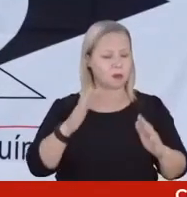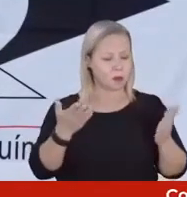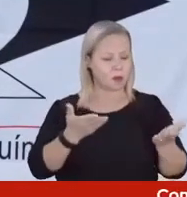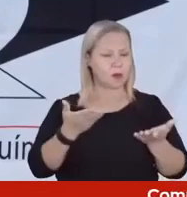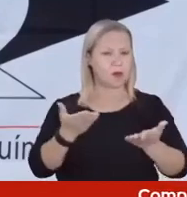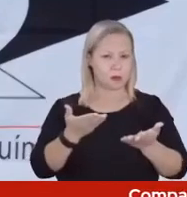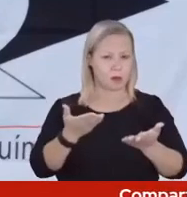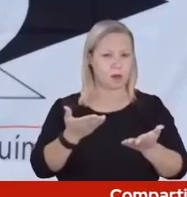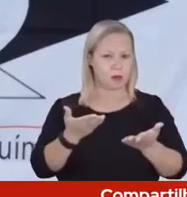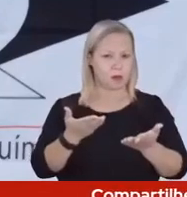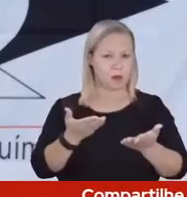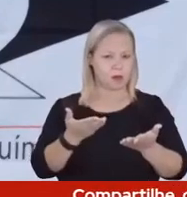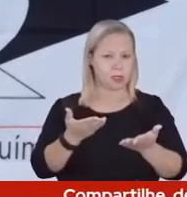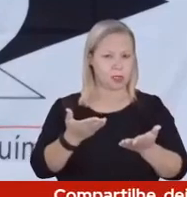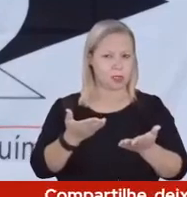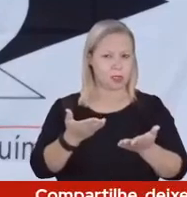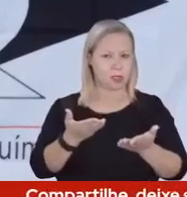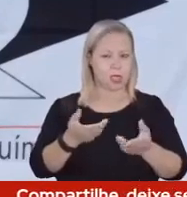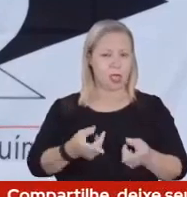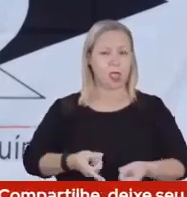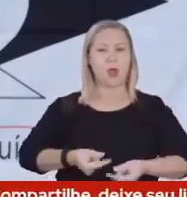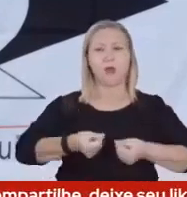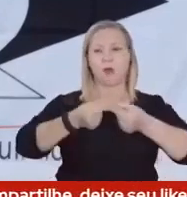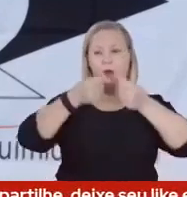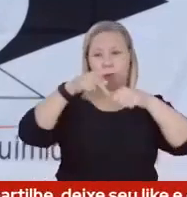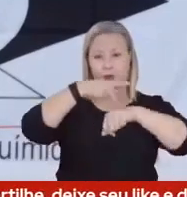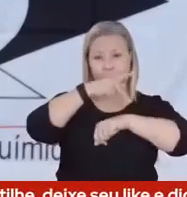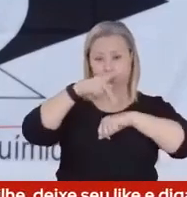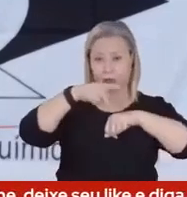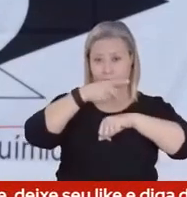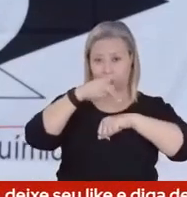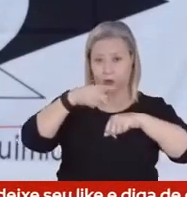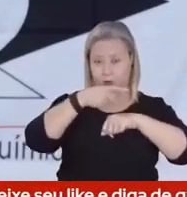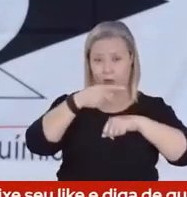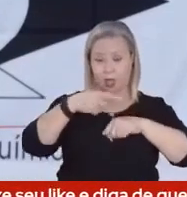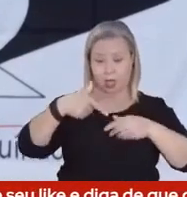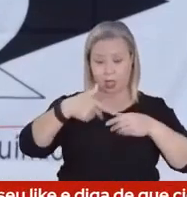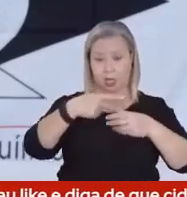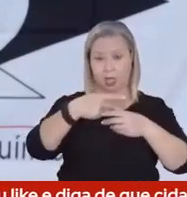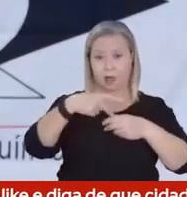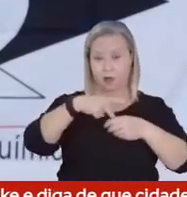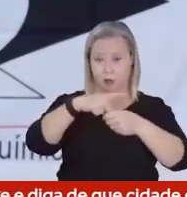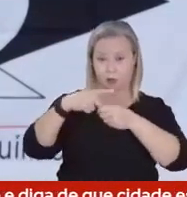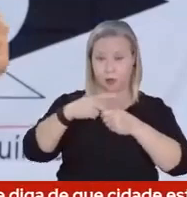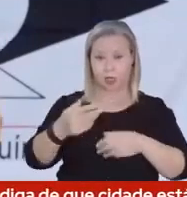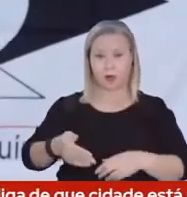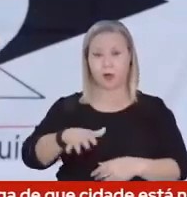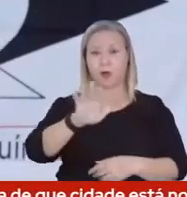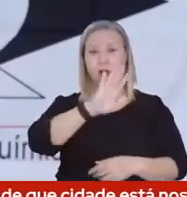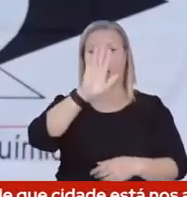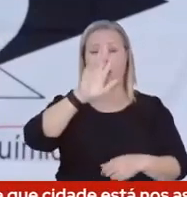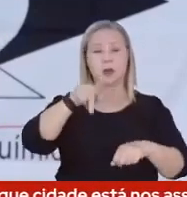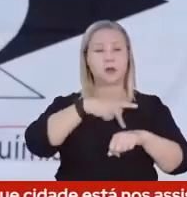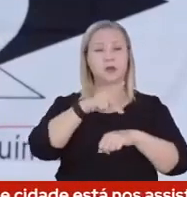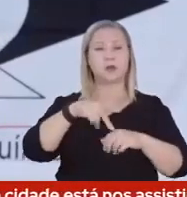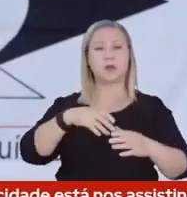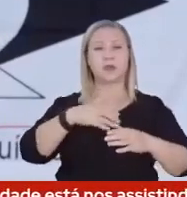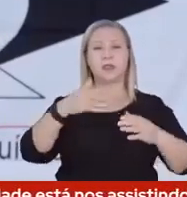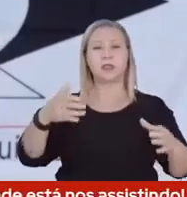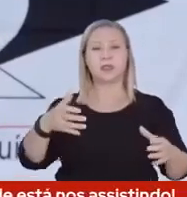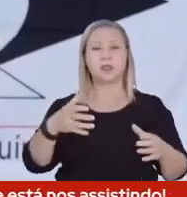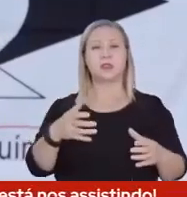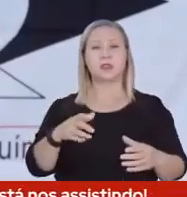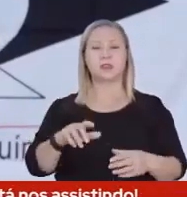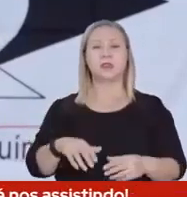com os preços internacionais do petróleo alto, a maioria dos grandes países tem adotado crescentemente políticas